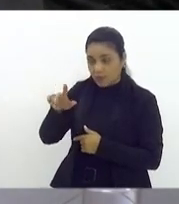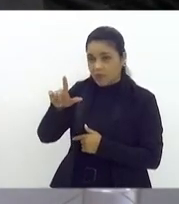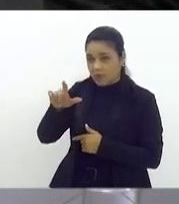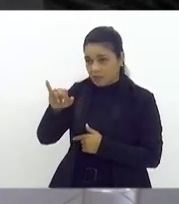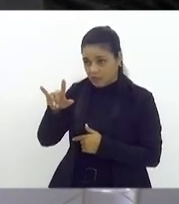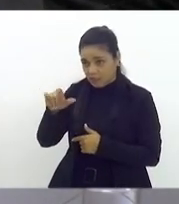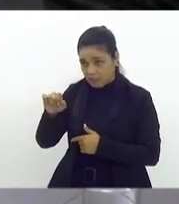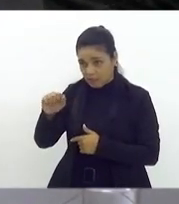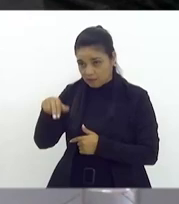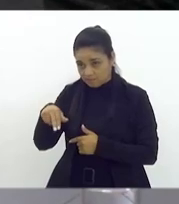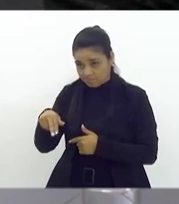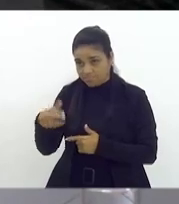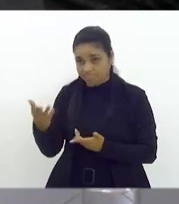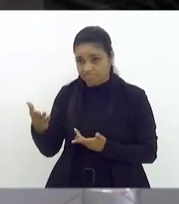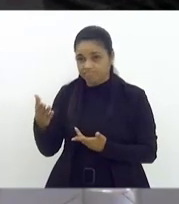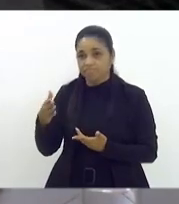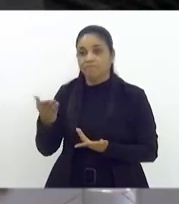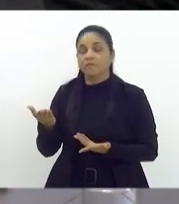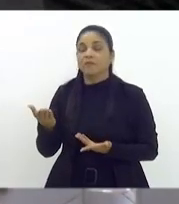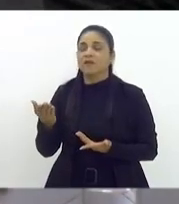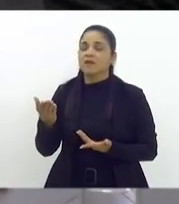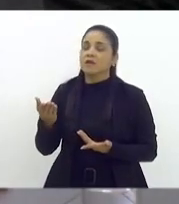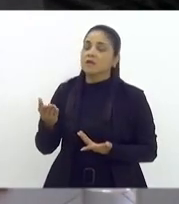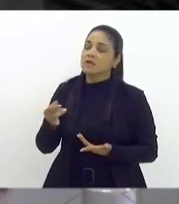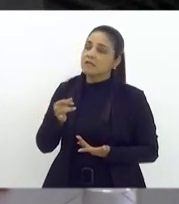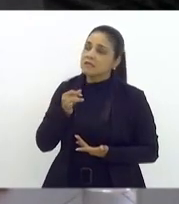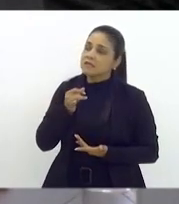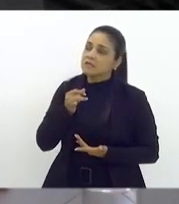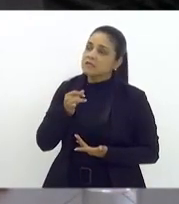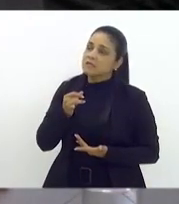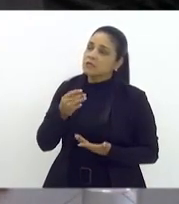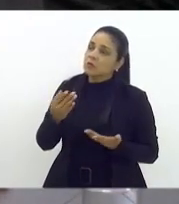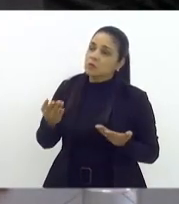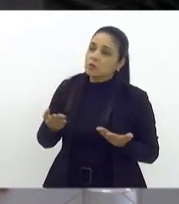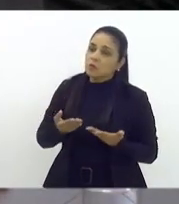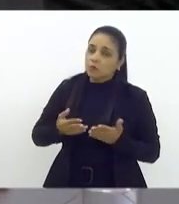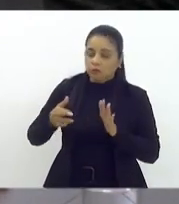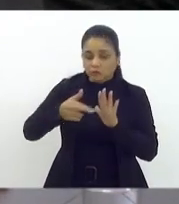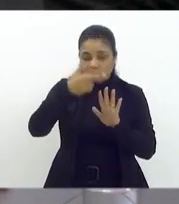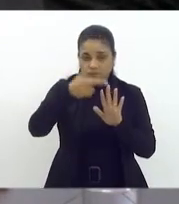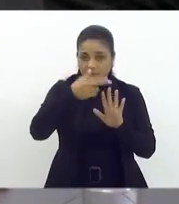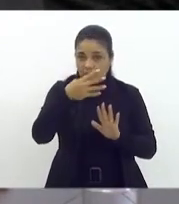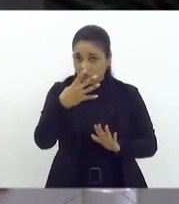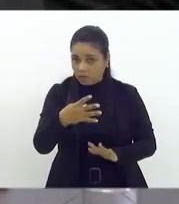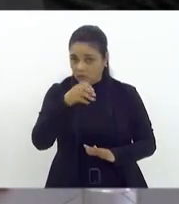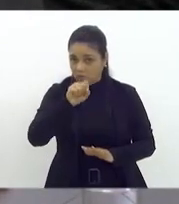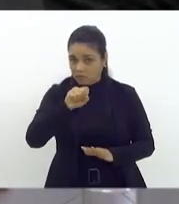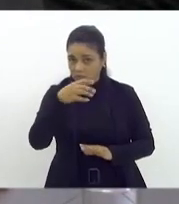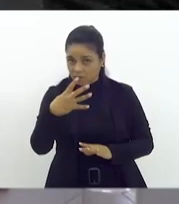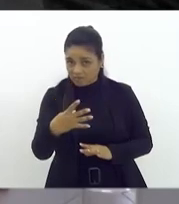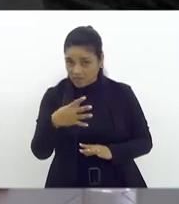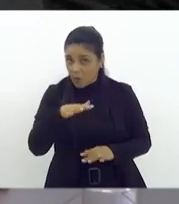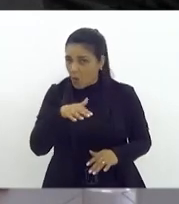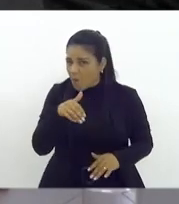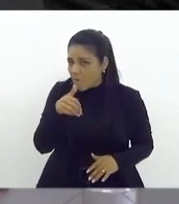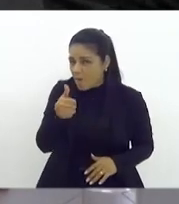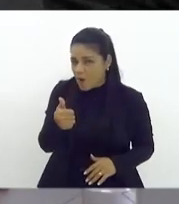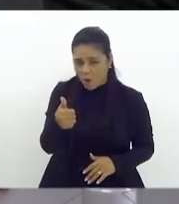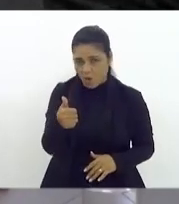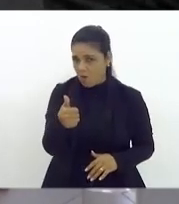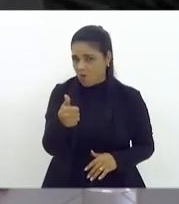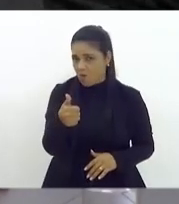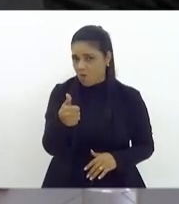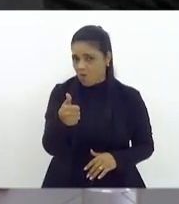Doutora Lilian Einstein se o que nós temos na resolução 484 é o de melhor que nós temos